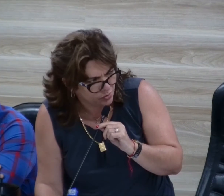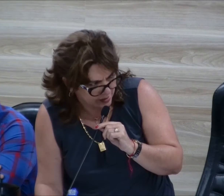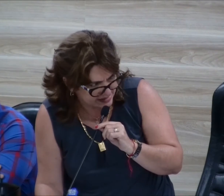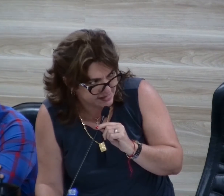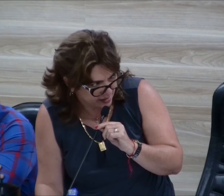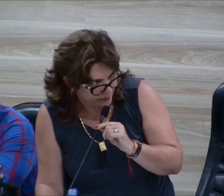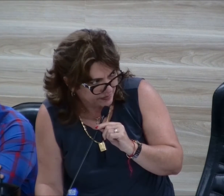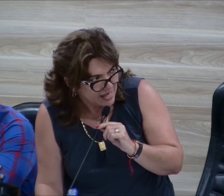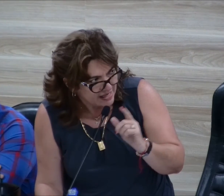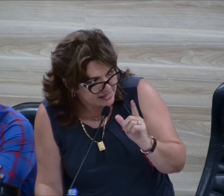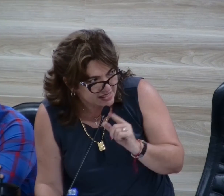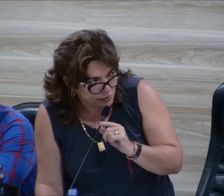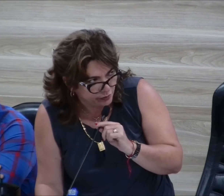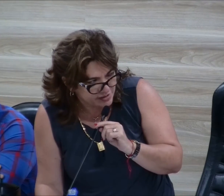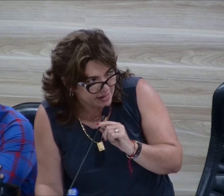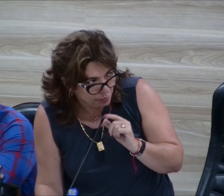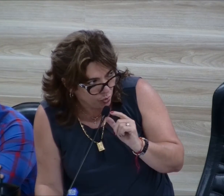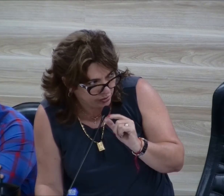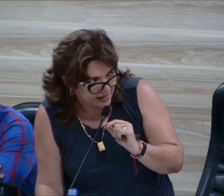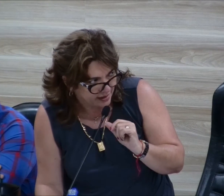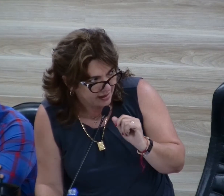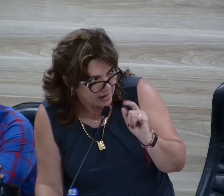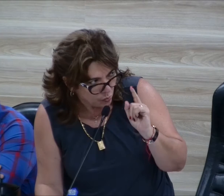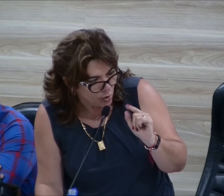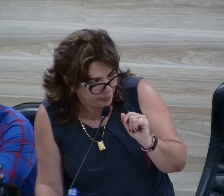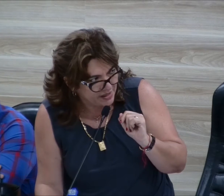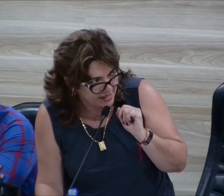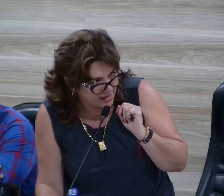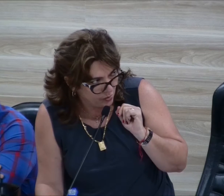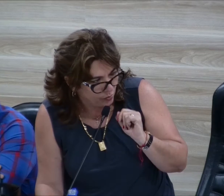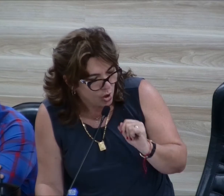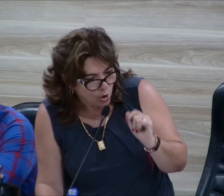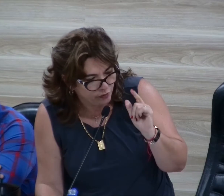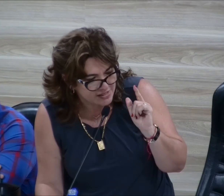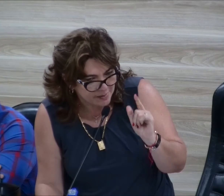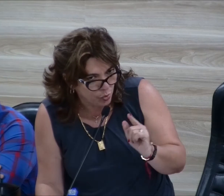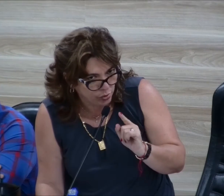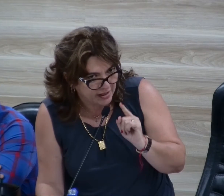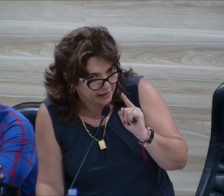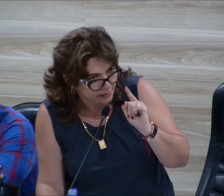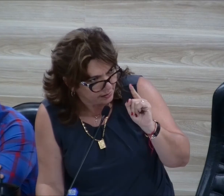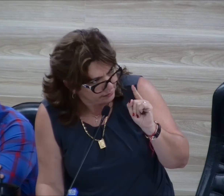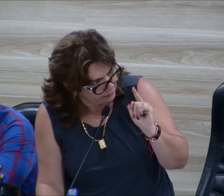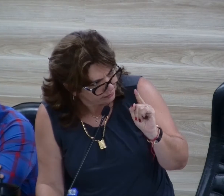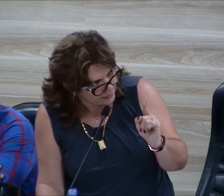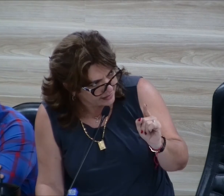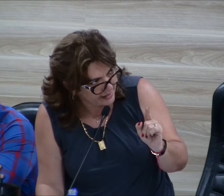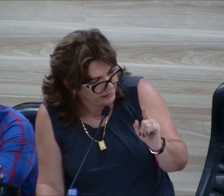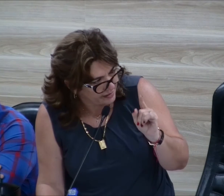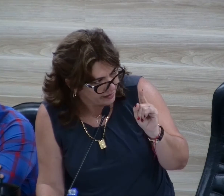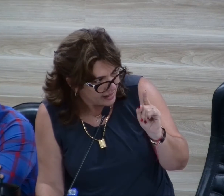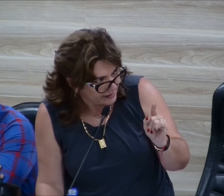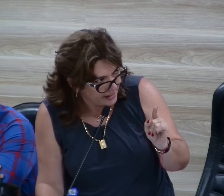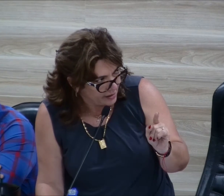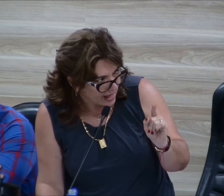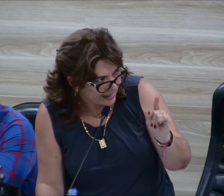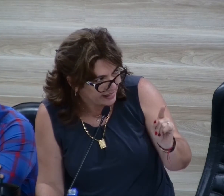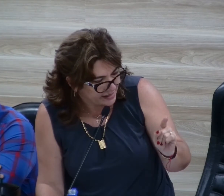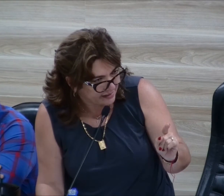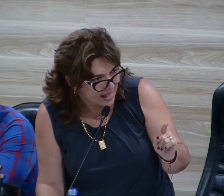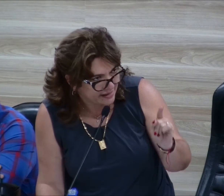da articulação. E, às vezes, quando você muda uma opinião, ou você muda, né,